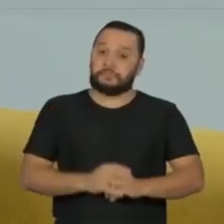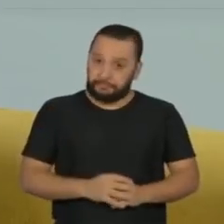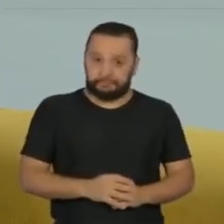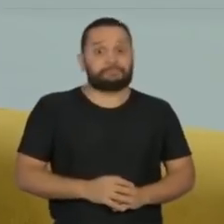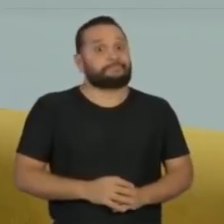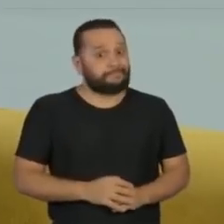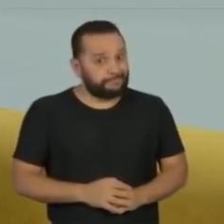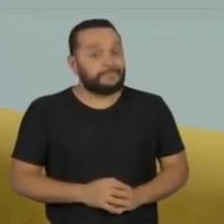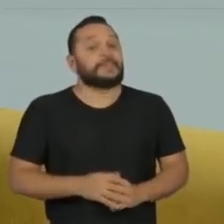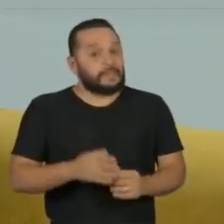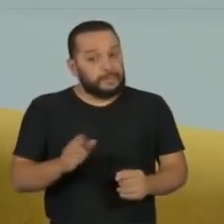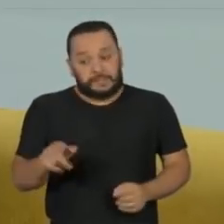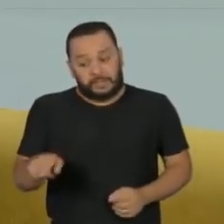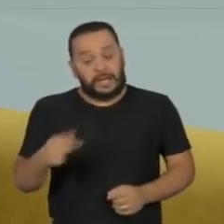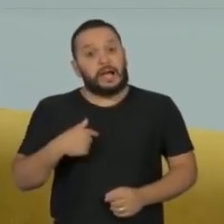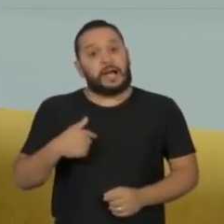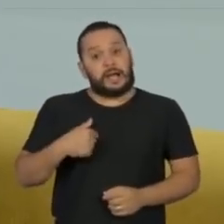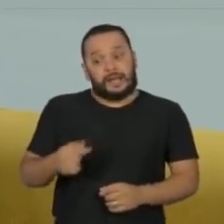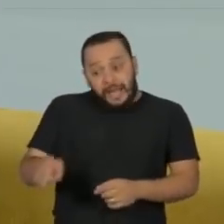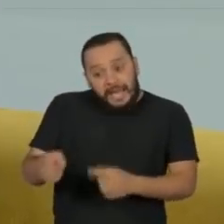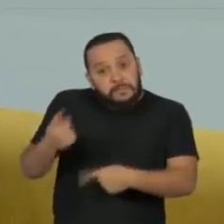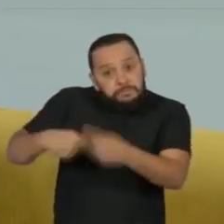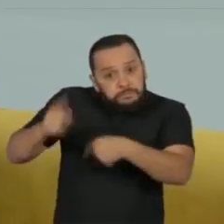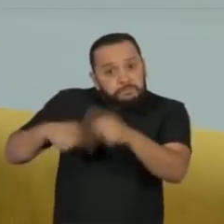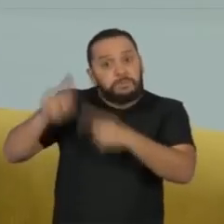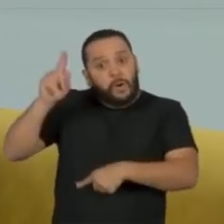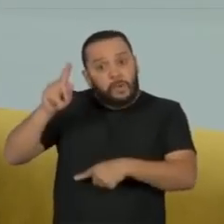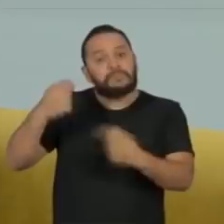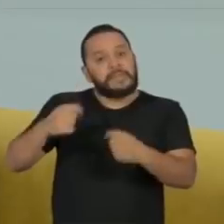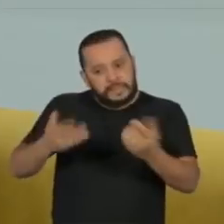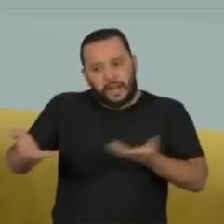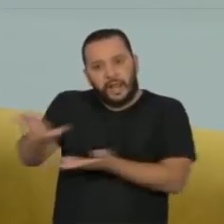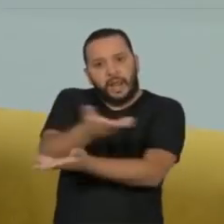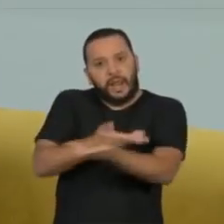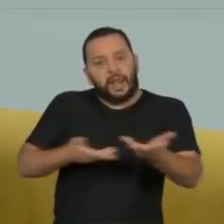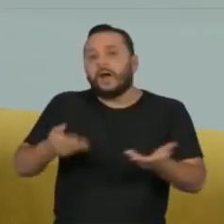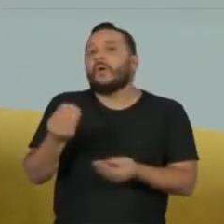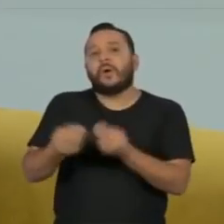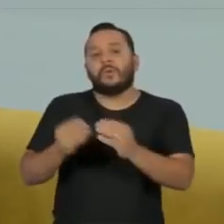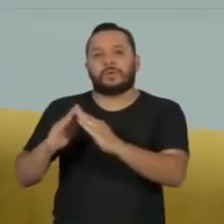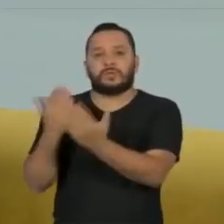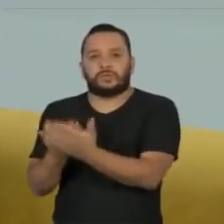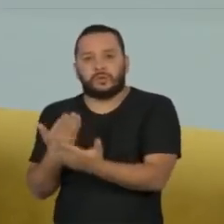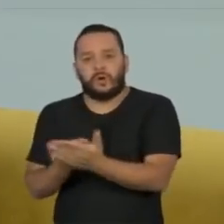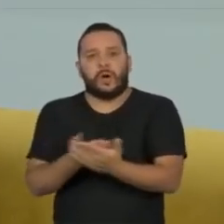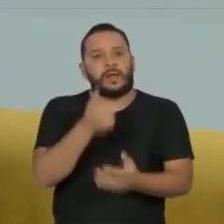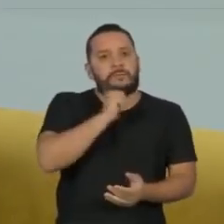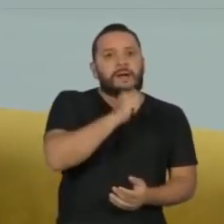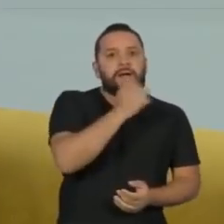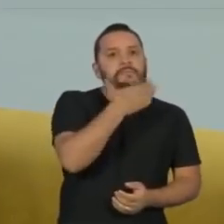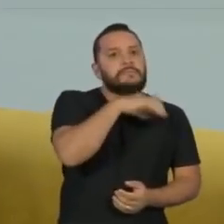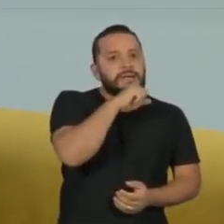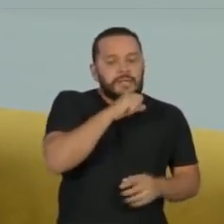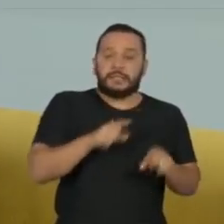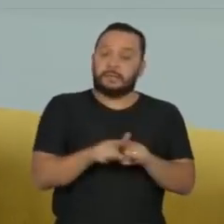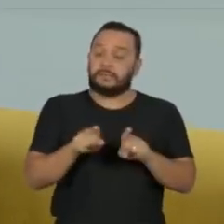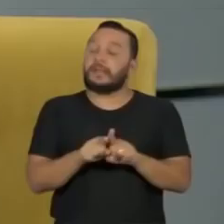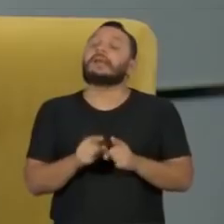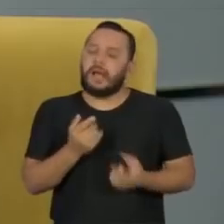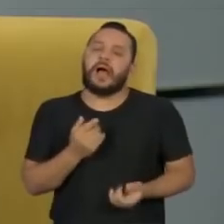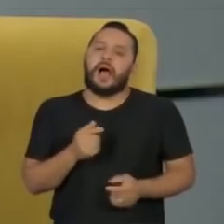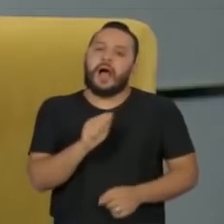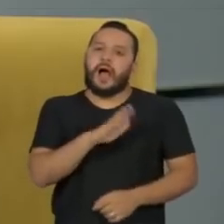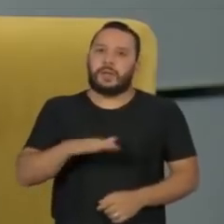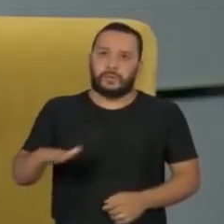relação, boa relação, né, entre a escola, os pais e os alunos. Para falar sobre isso, a gente recebe hoje aqui no JC1 a